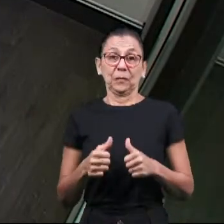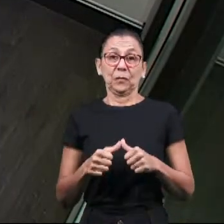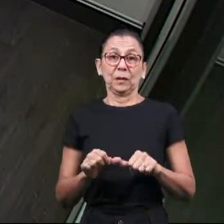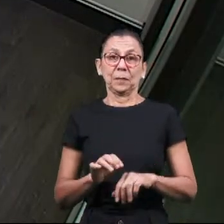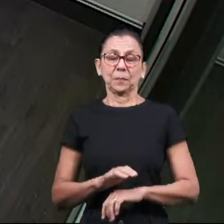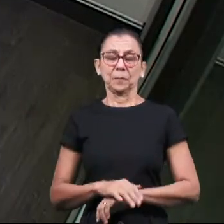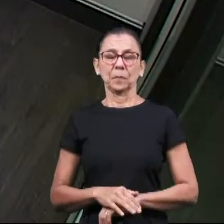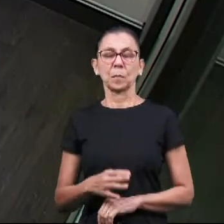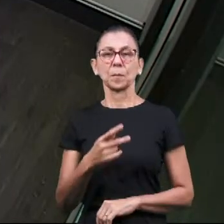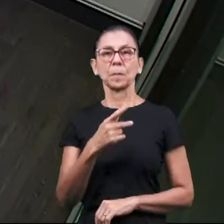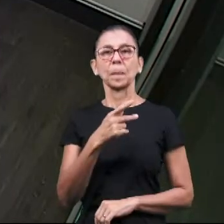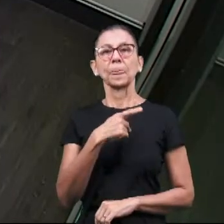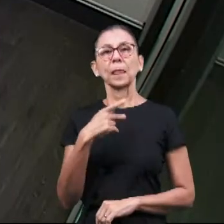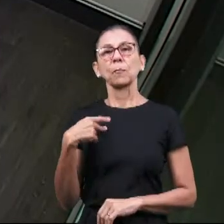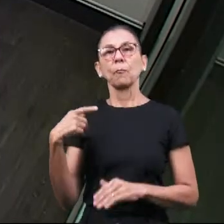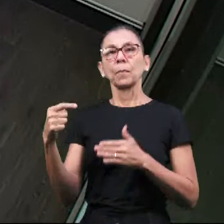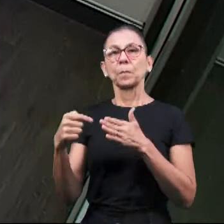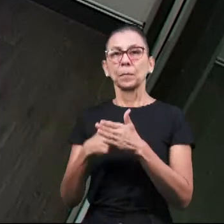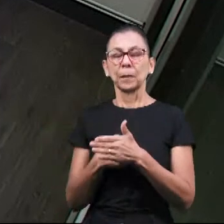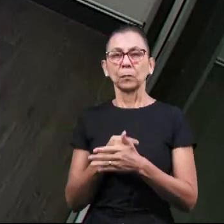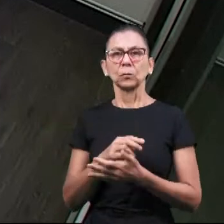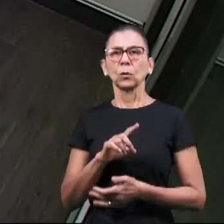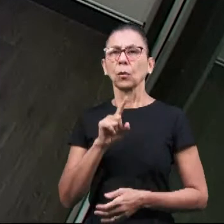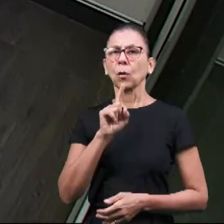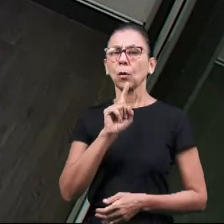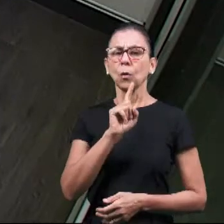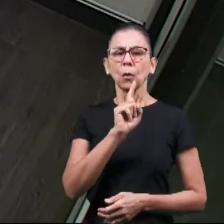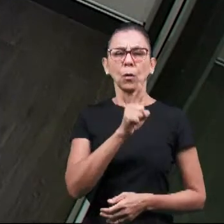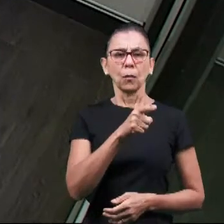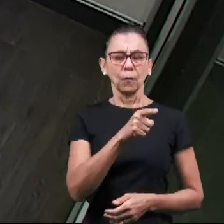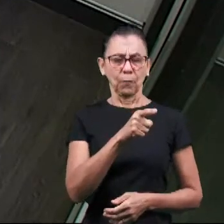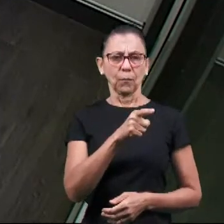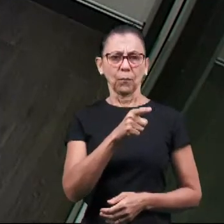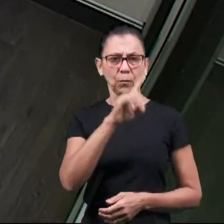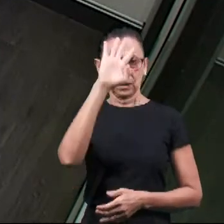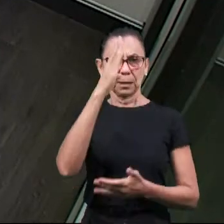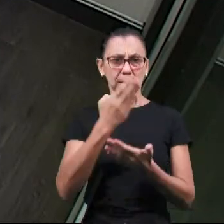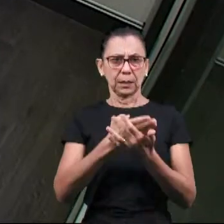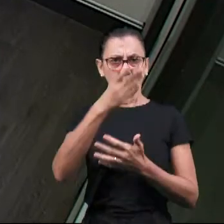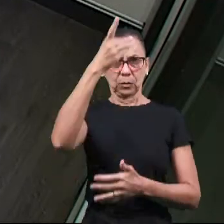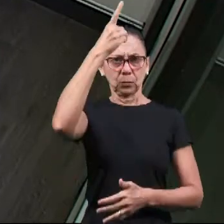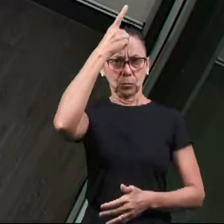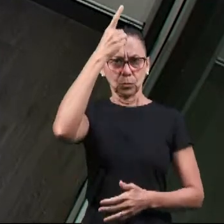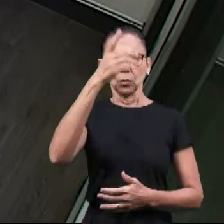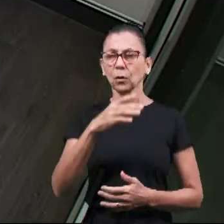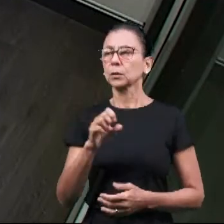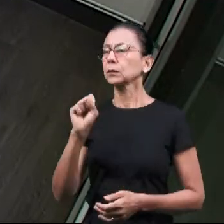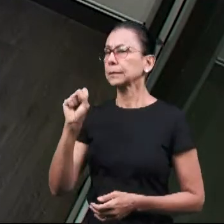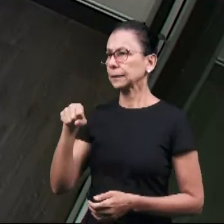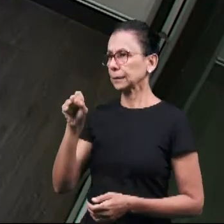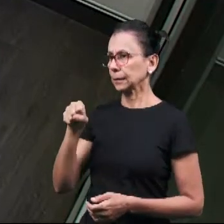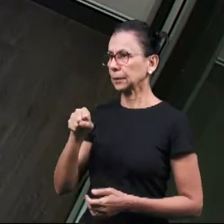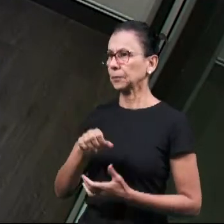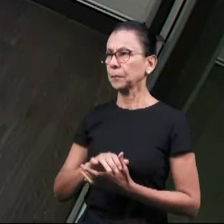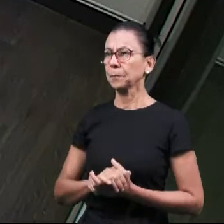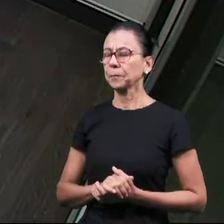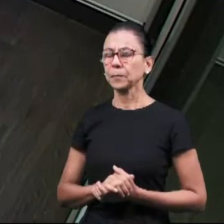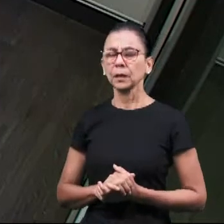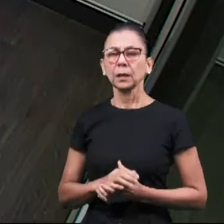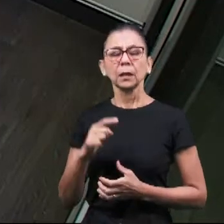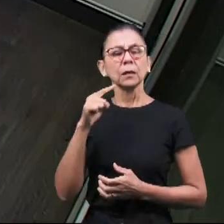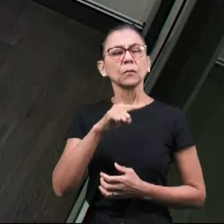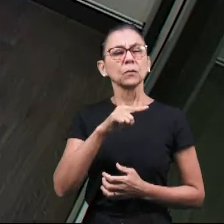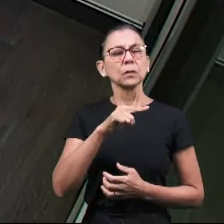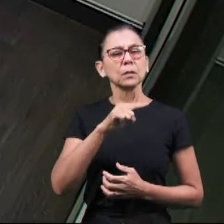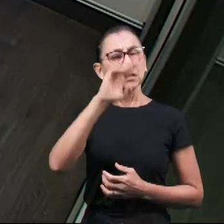Deus fala? Creio. Então, você crê que sua esposa está recebendo uma bênção aqui conosco? Eu falei, creio. Tenho visto.